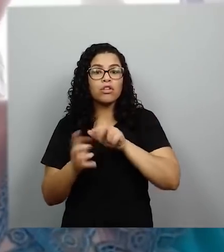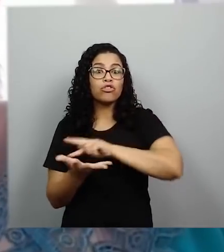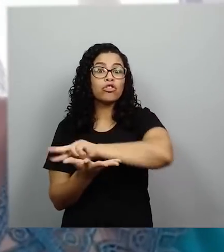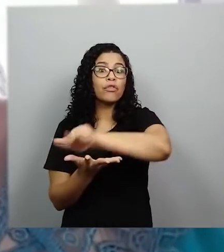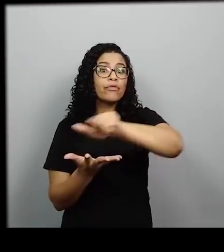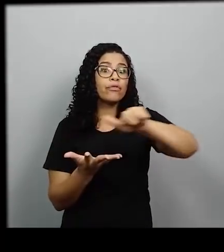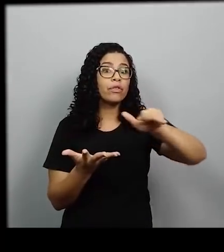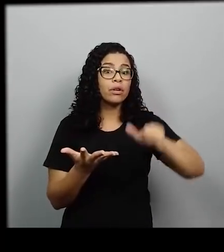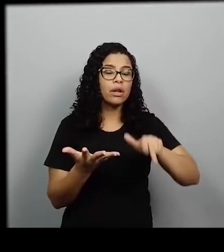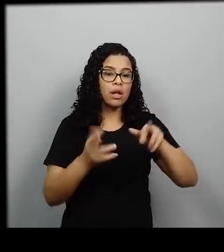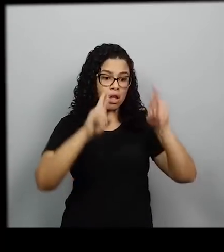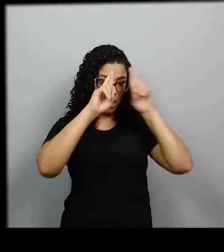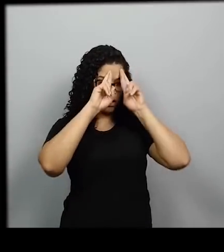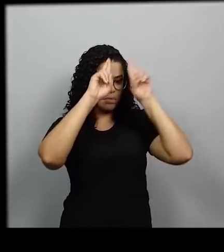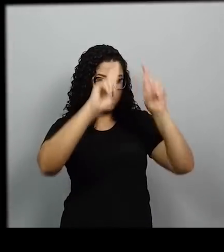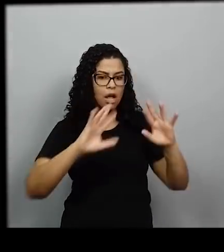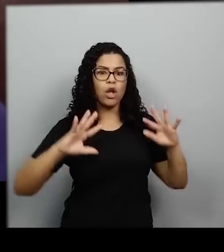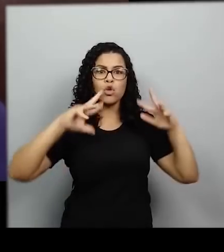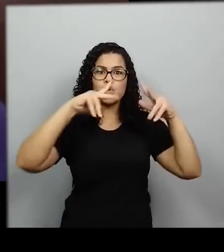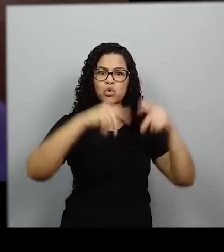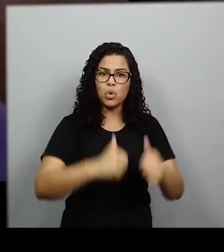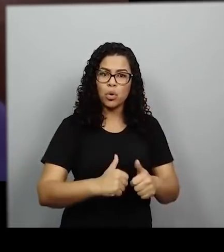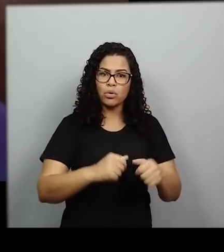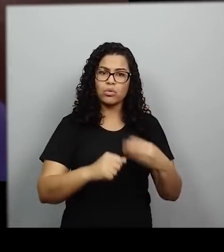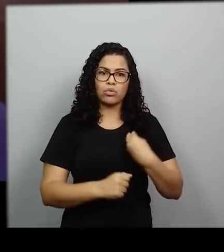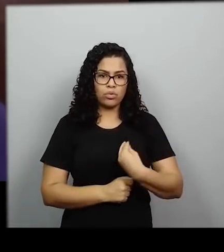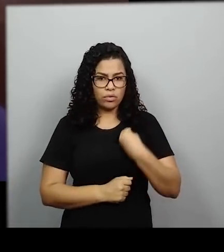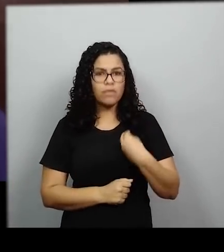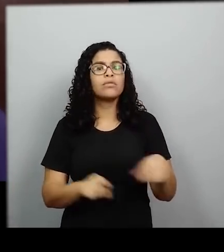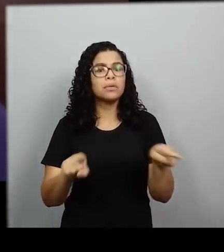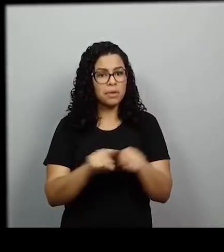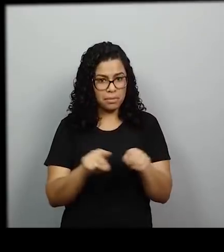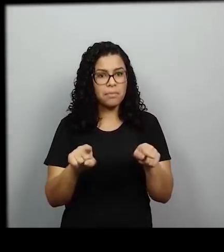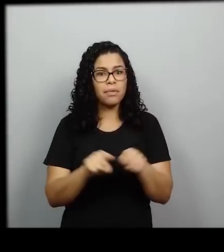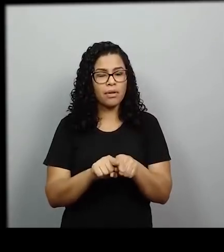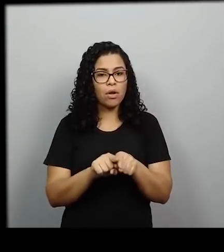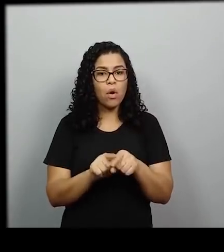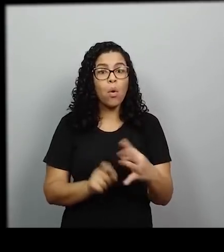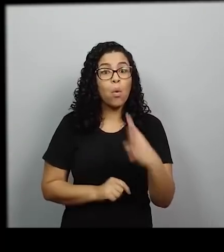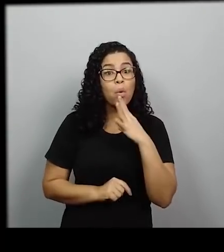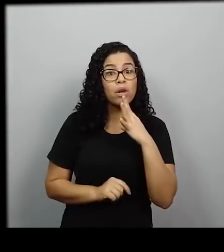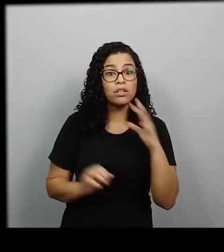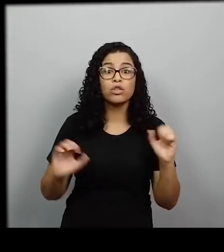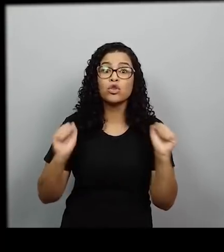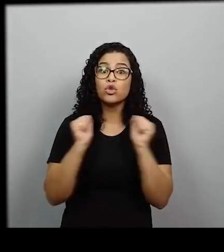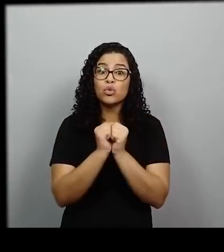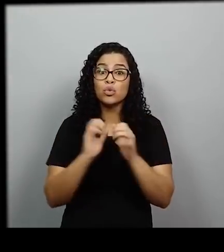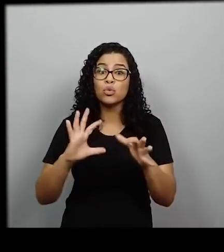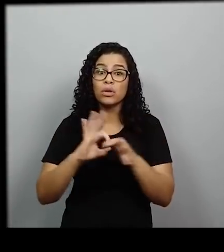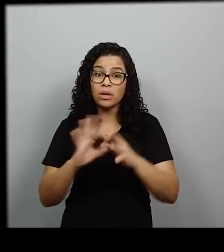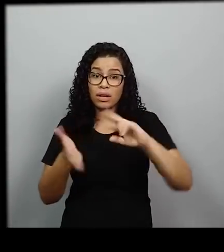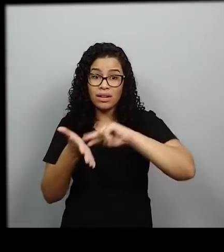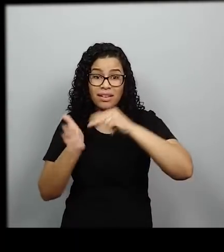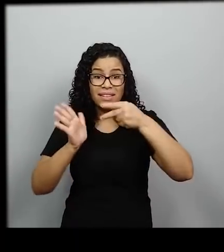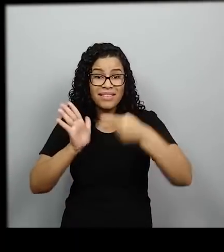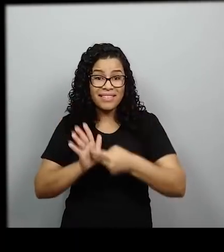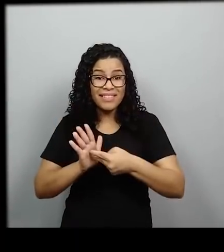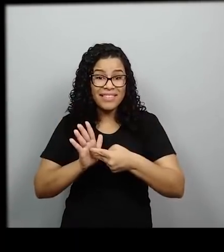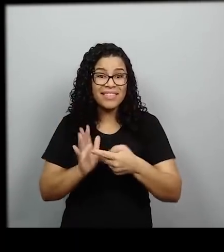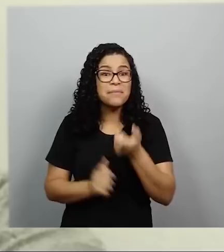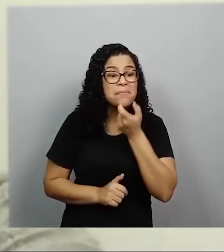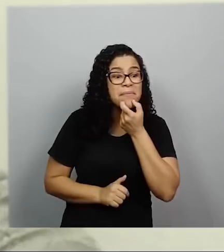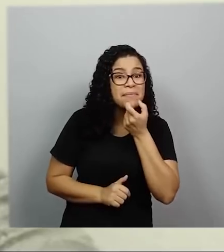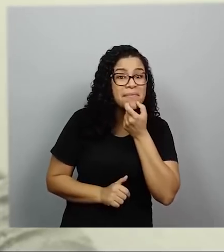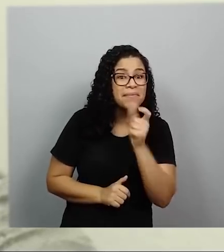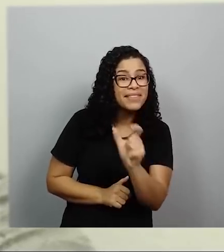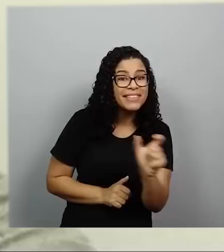corpo humano e a respeitar nós mesmos e todos os seres vivos. Conhecermos juntos o significado das palavras em língua